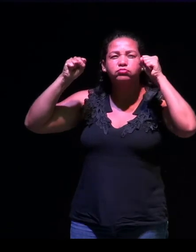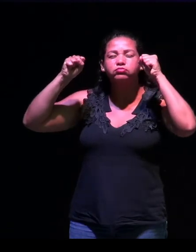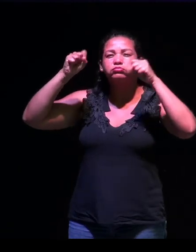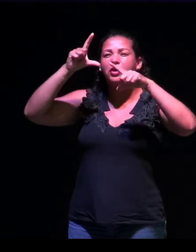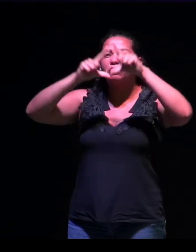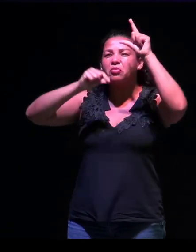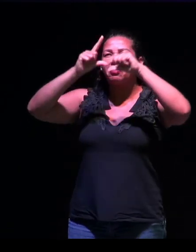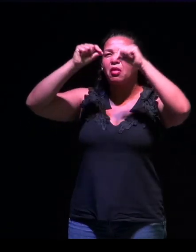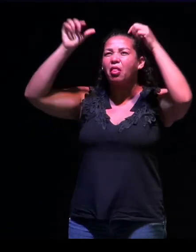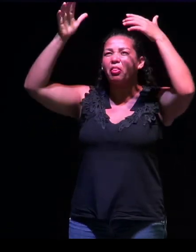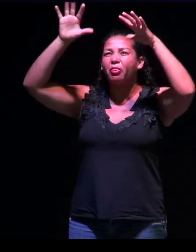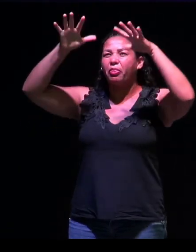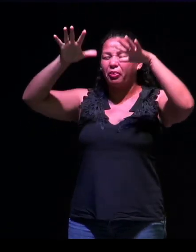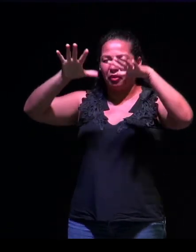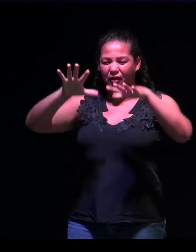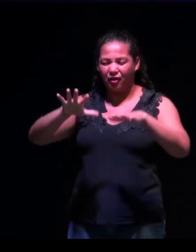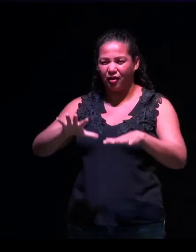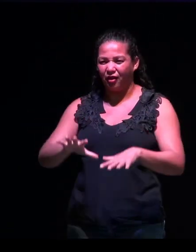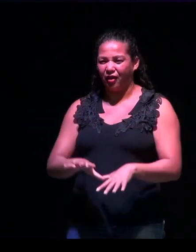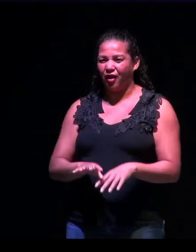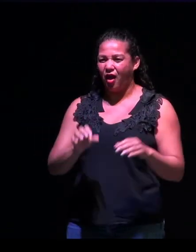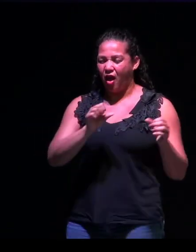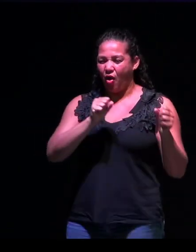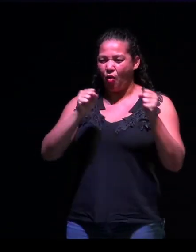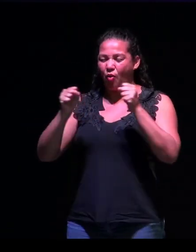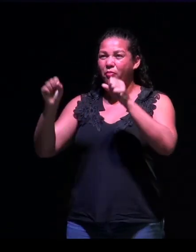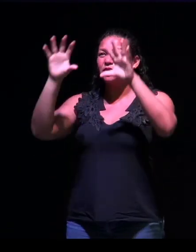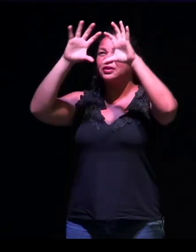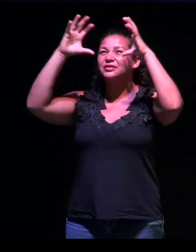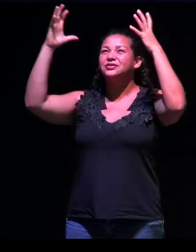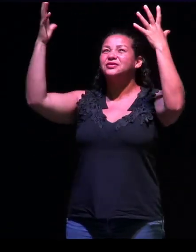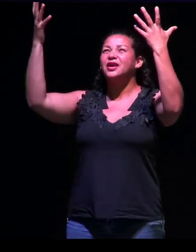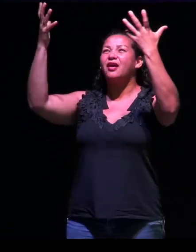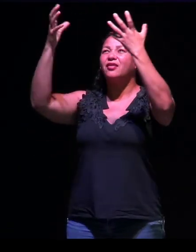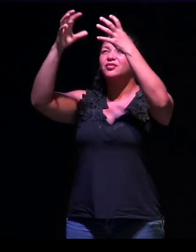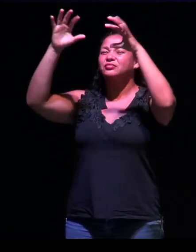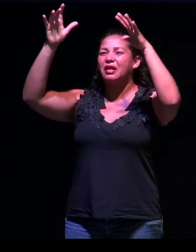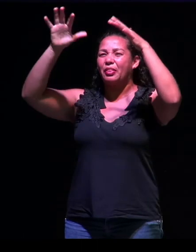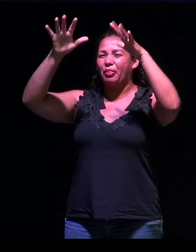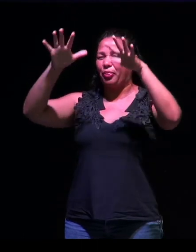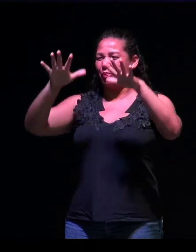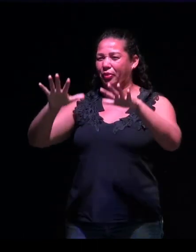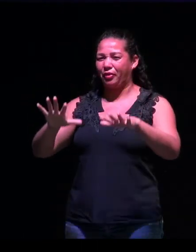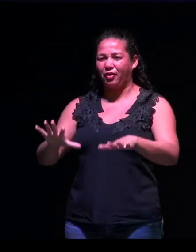cairão do firmamento, e os poderes dos céus serão abalados. Vai ser terrível mesmo.